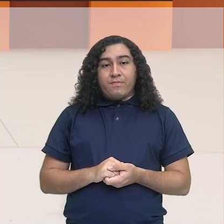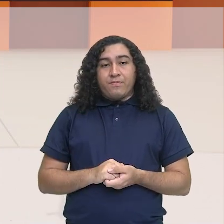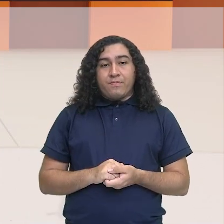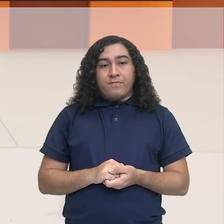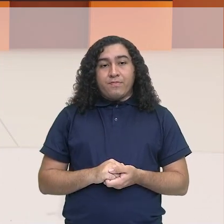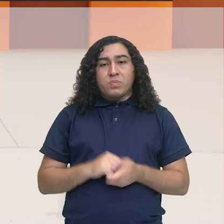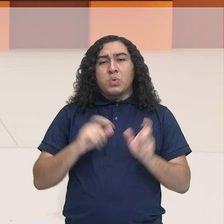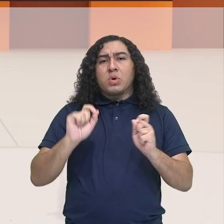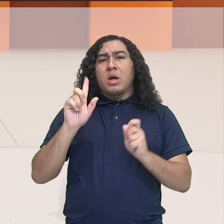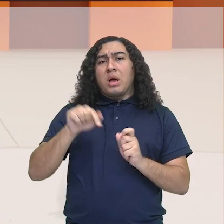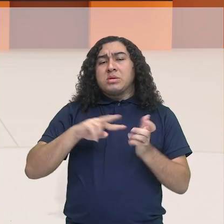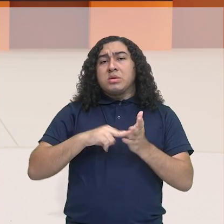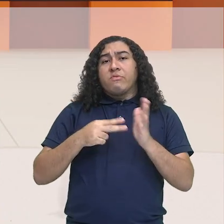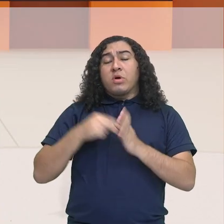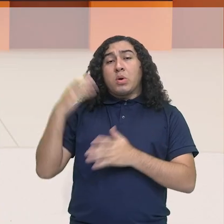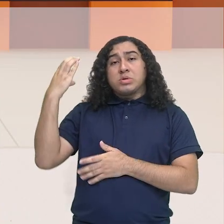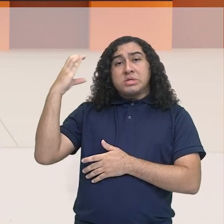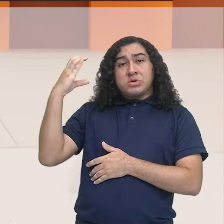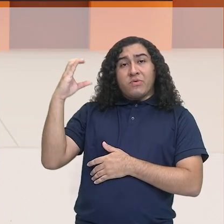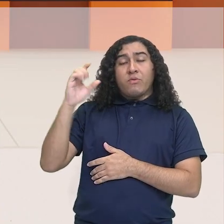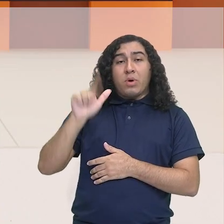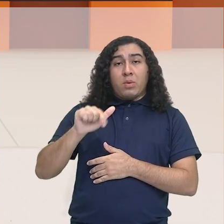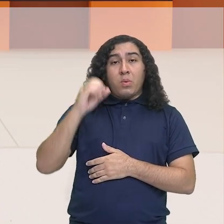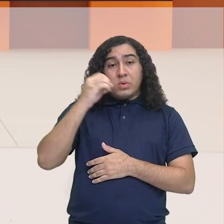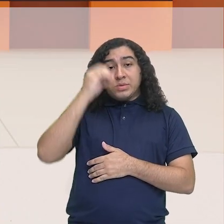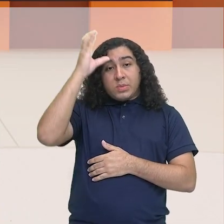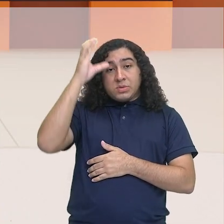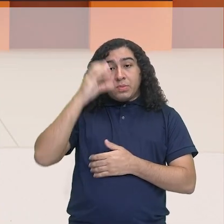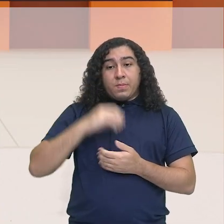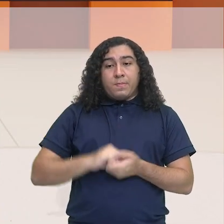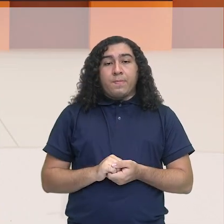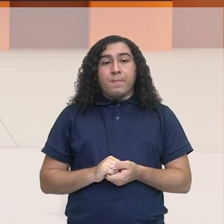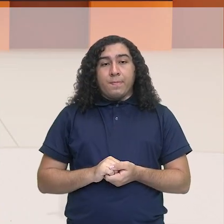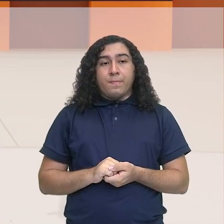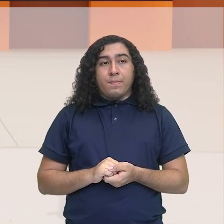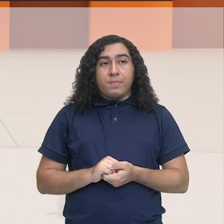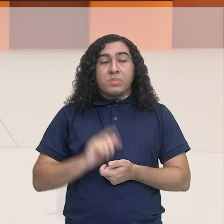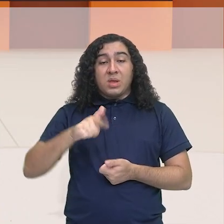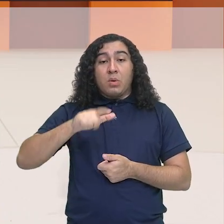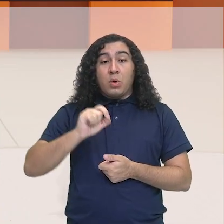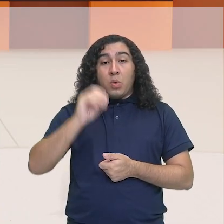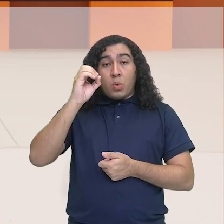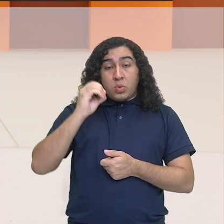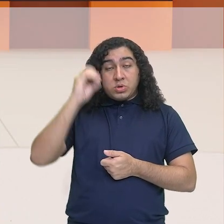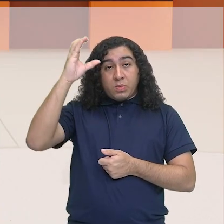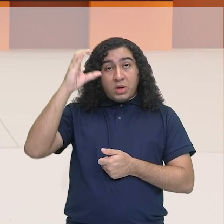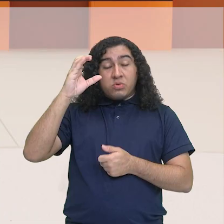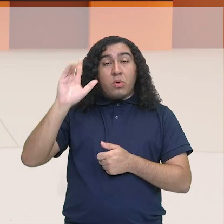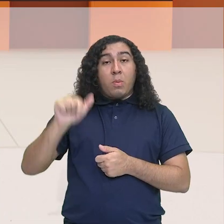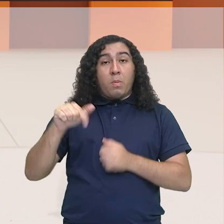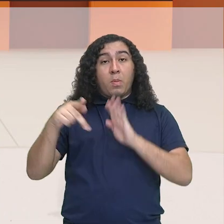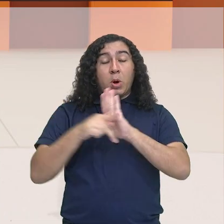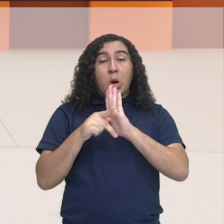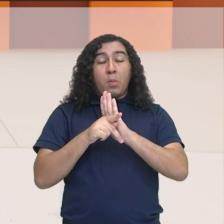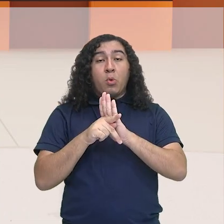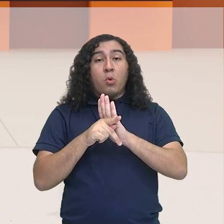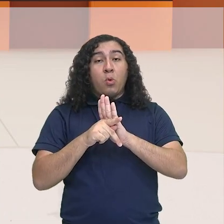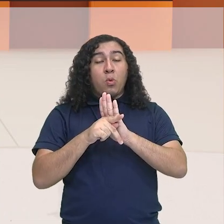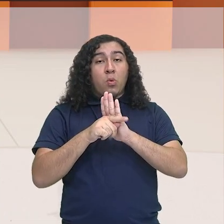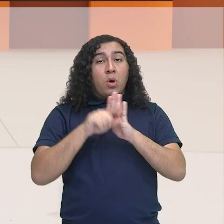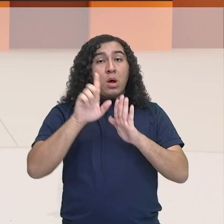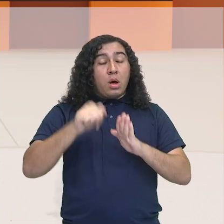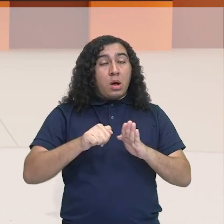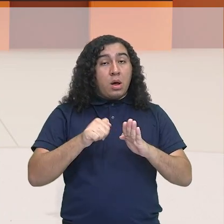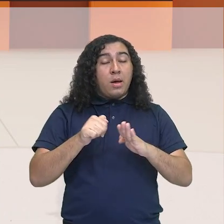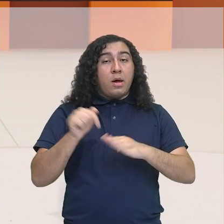o que é o conhecimento científico? O conhecimento científico ele é o conhecimento formal, fundamentado